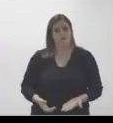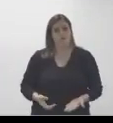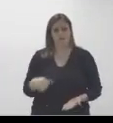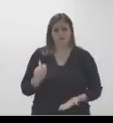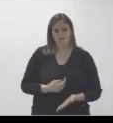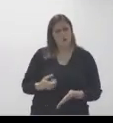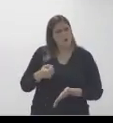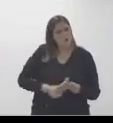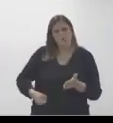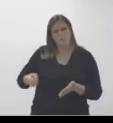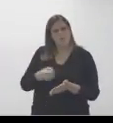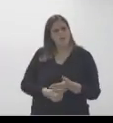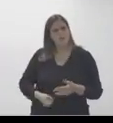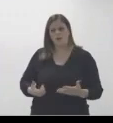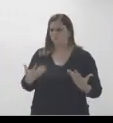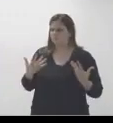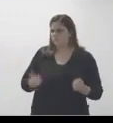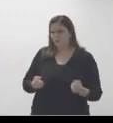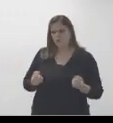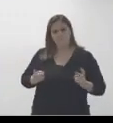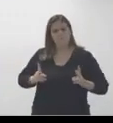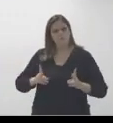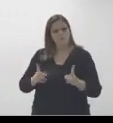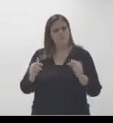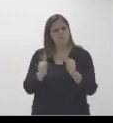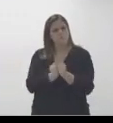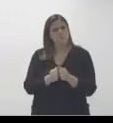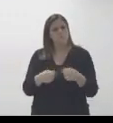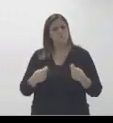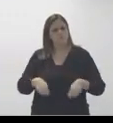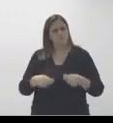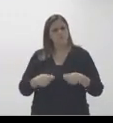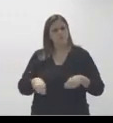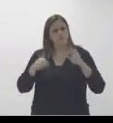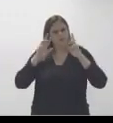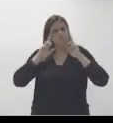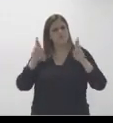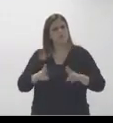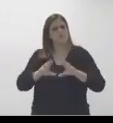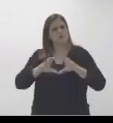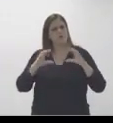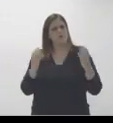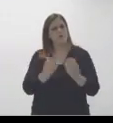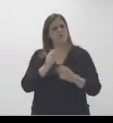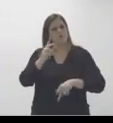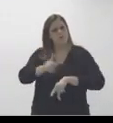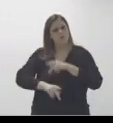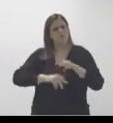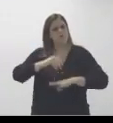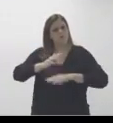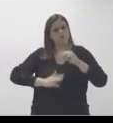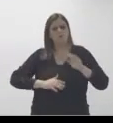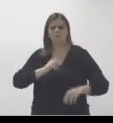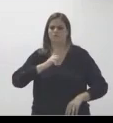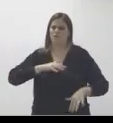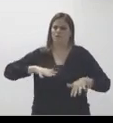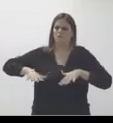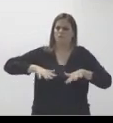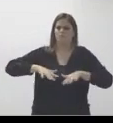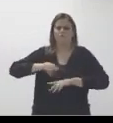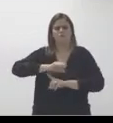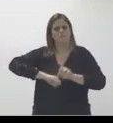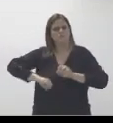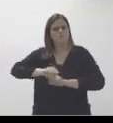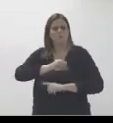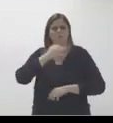fp as demais instituições cobrando o cumprimento das conferências porque é um processo dialógico de mobilização social